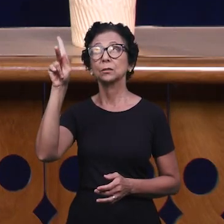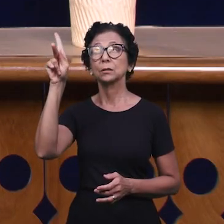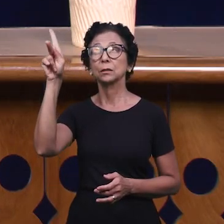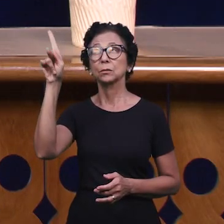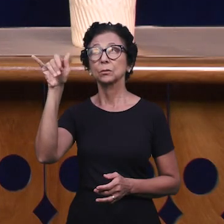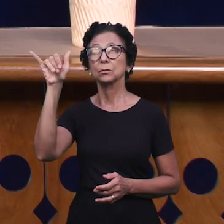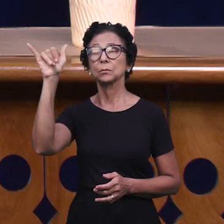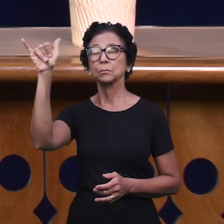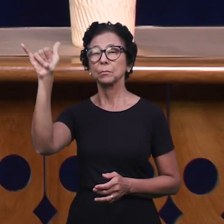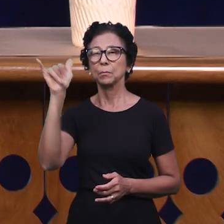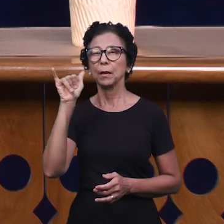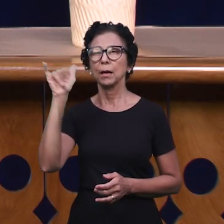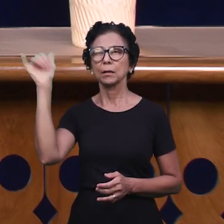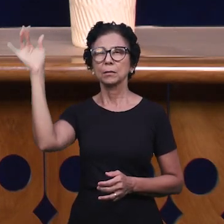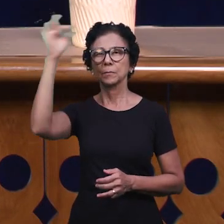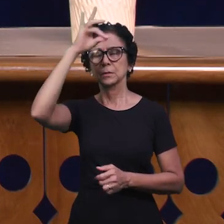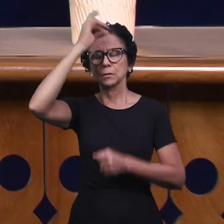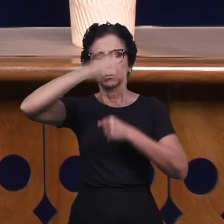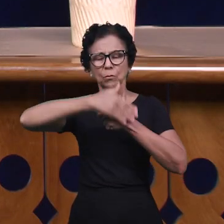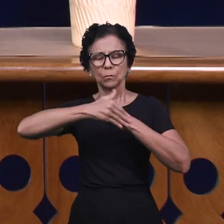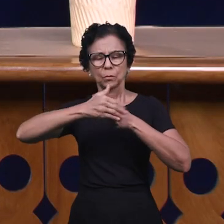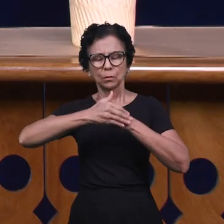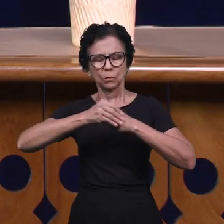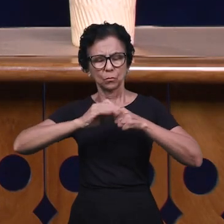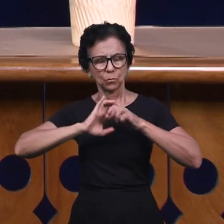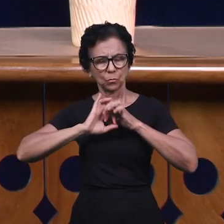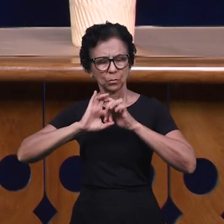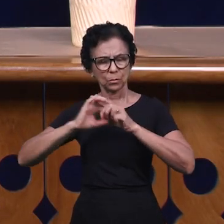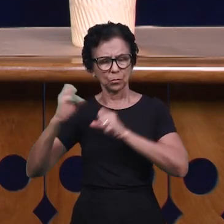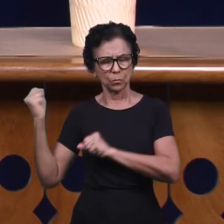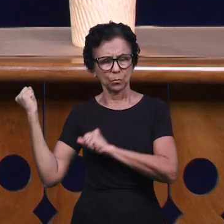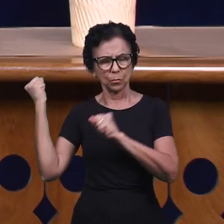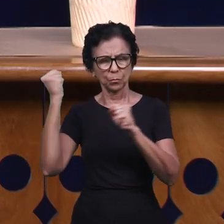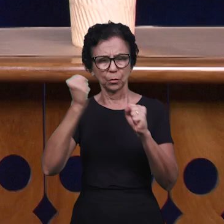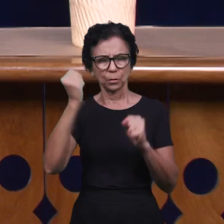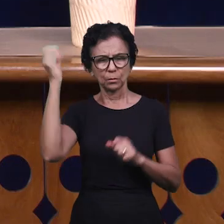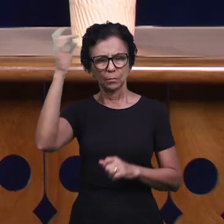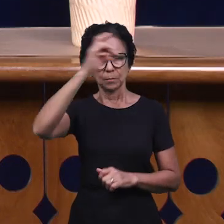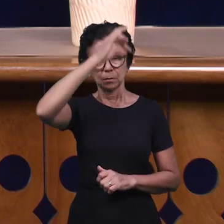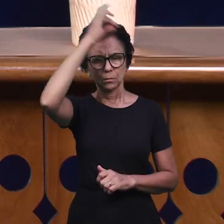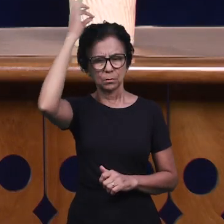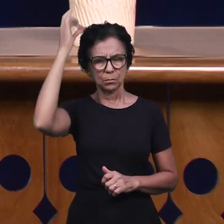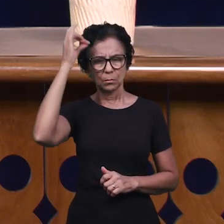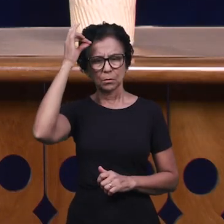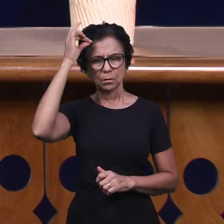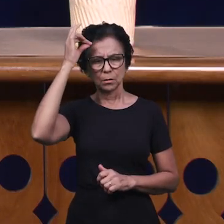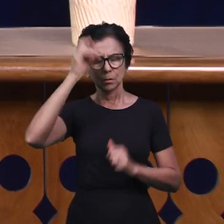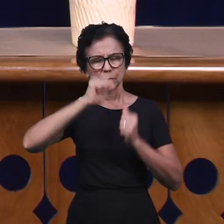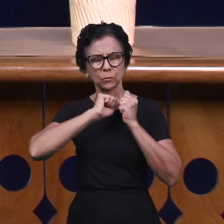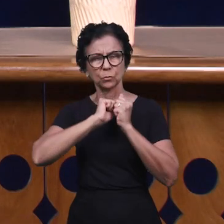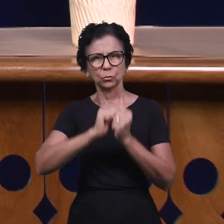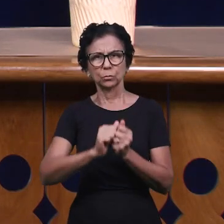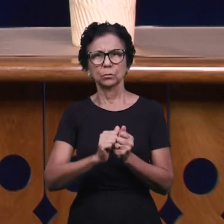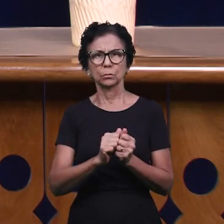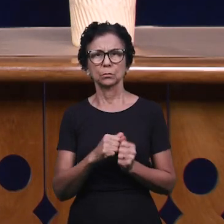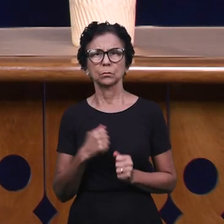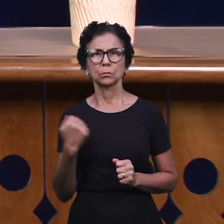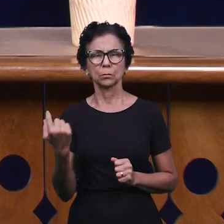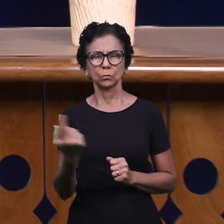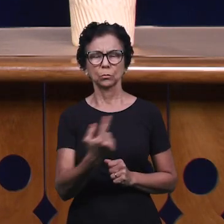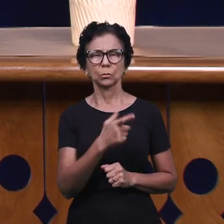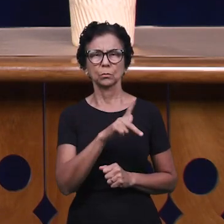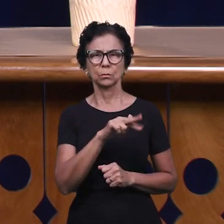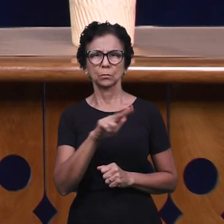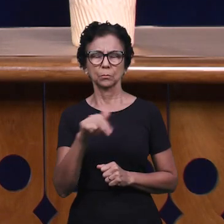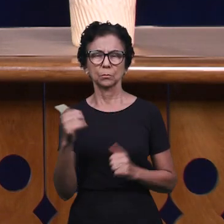as consolações, a comunhão e o poder do Espírito Santo do Senhor estejam convosco, amados irmãos,